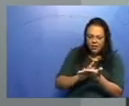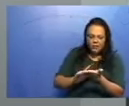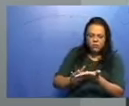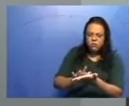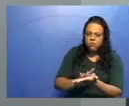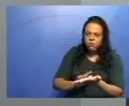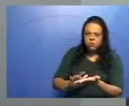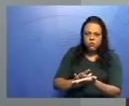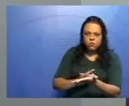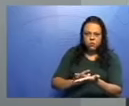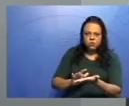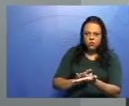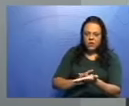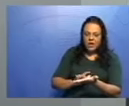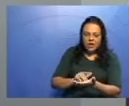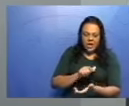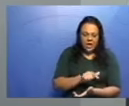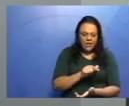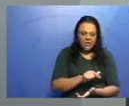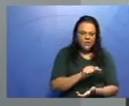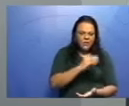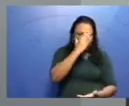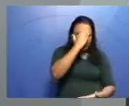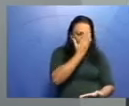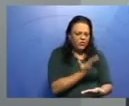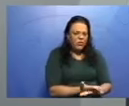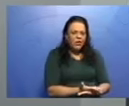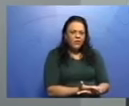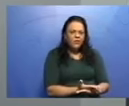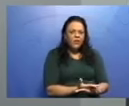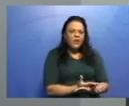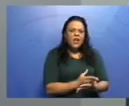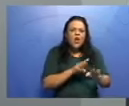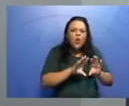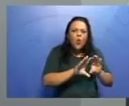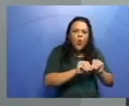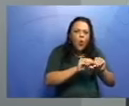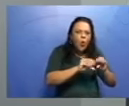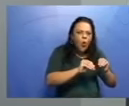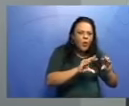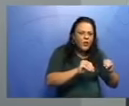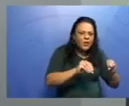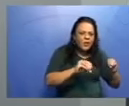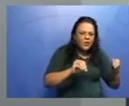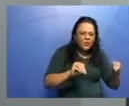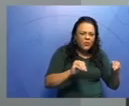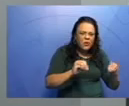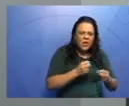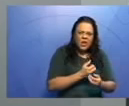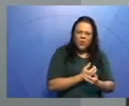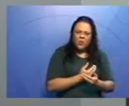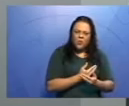fosse o real, o objetivo. A parte subjetiva para ele não era importante, ele não acreditava.